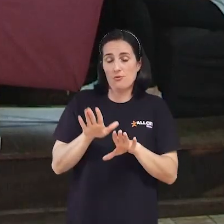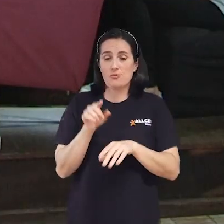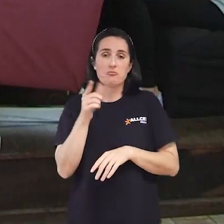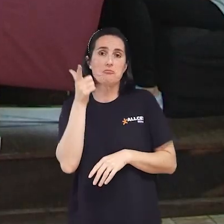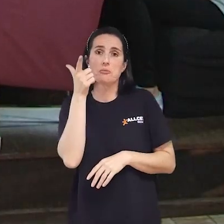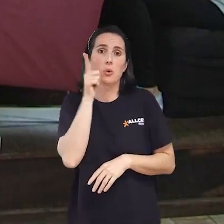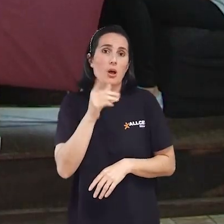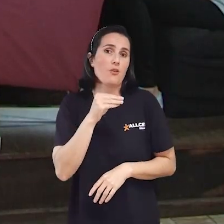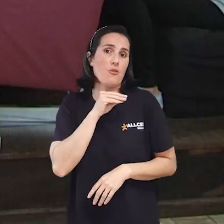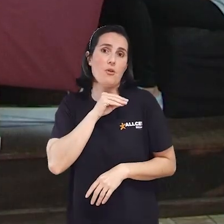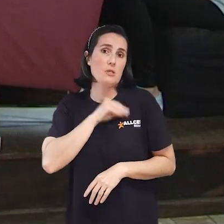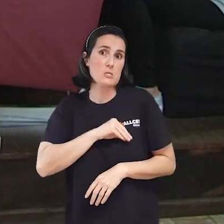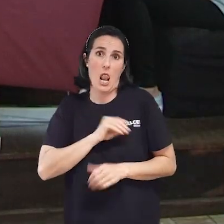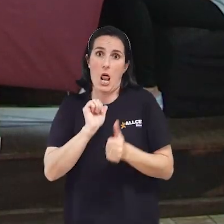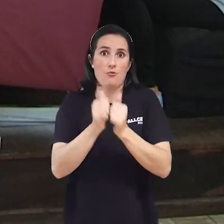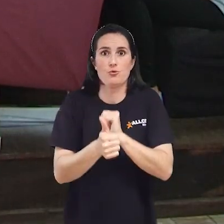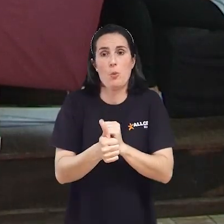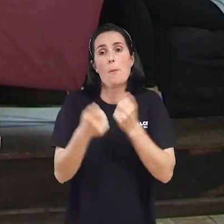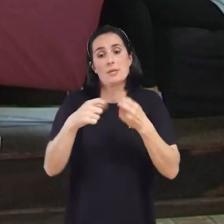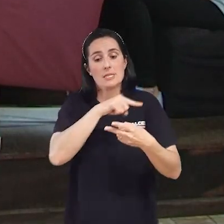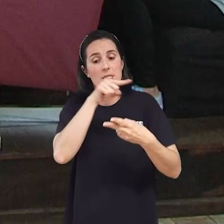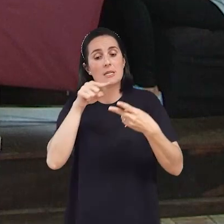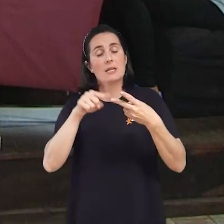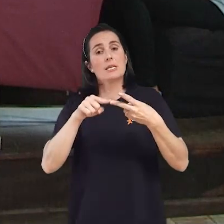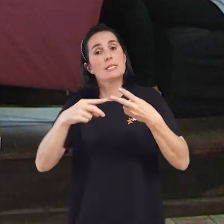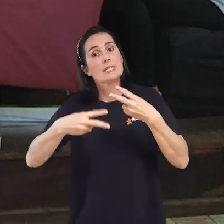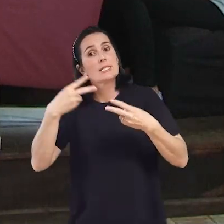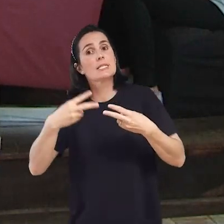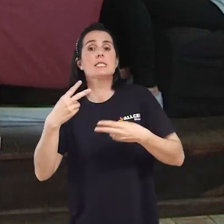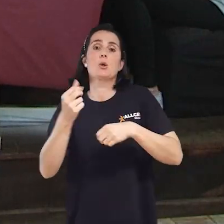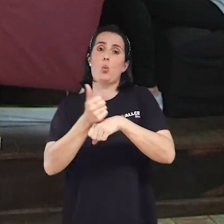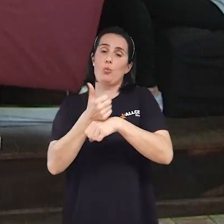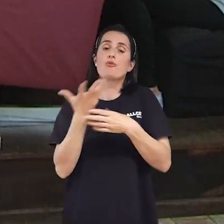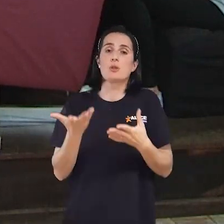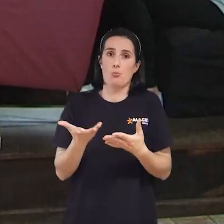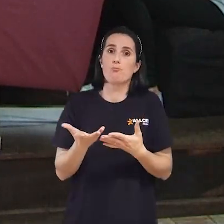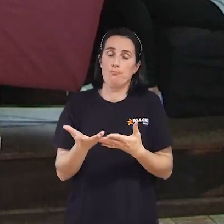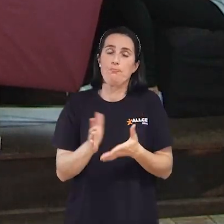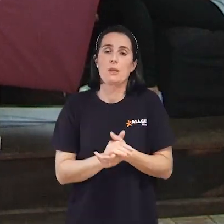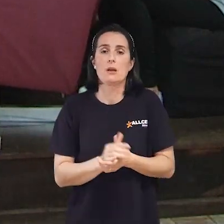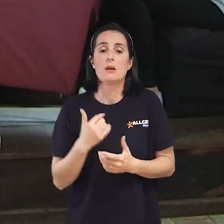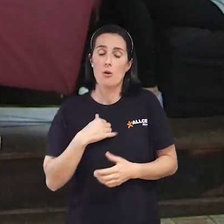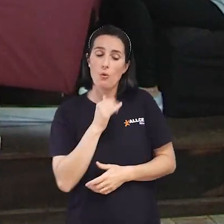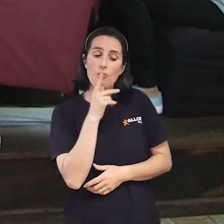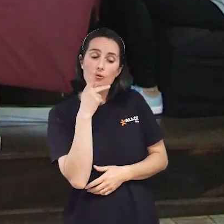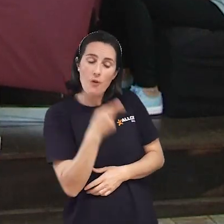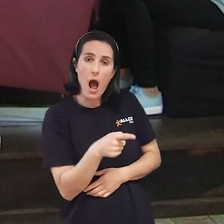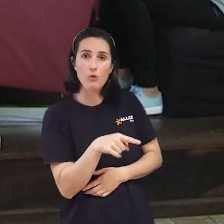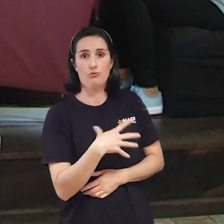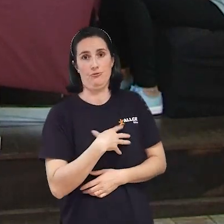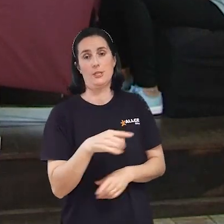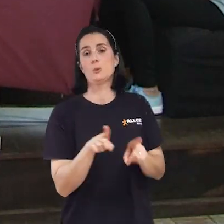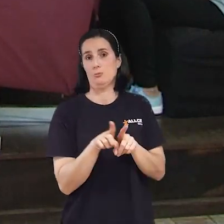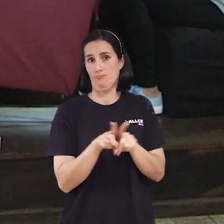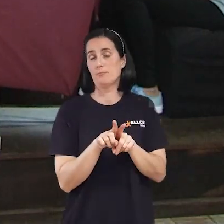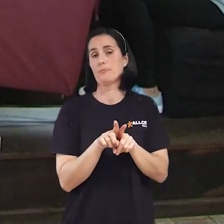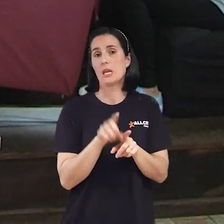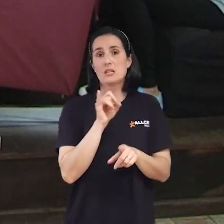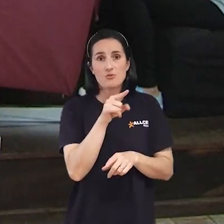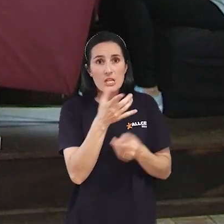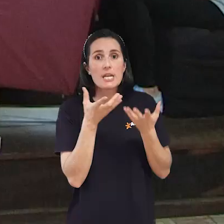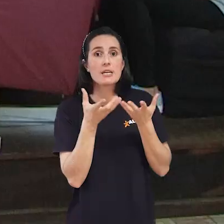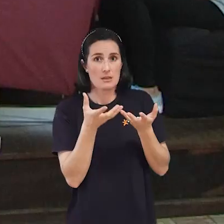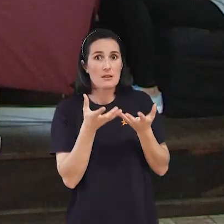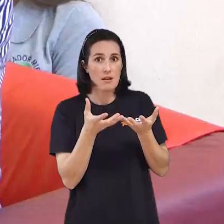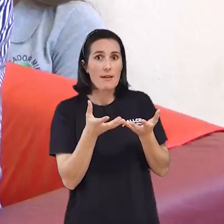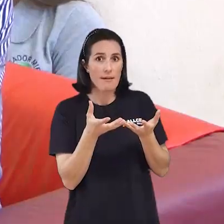acontecer, quem joga bola quebra uma perna, se machuca, nunca mais vai conseguir jogar futebol, nunca mais vai conseguir assim praticar esporte de